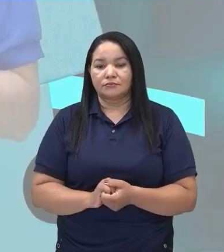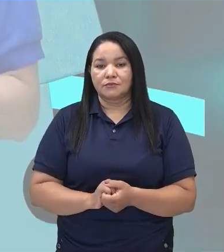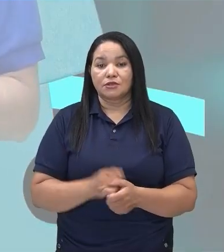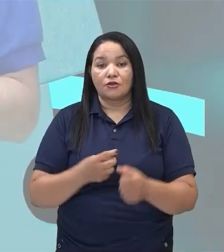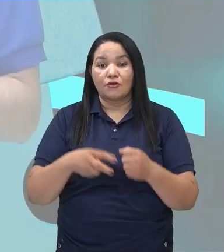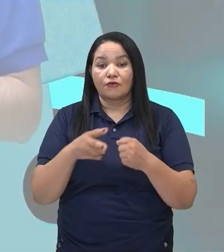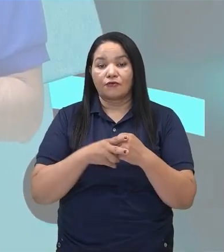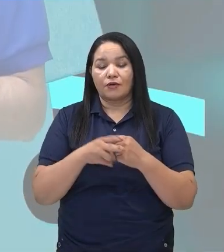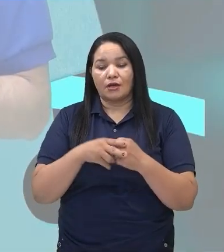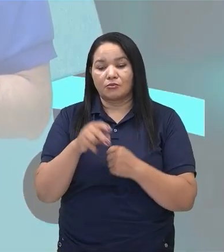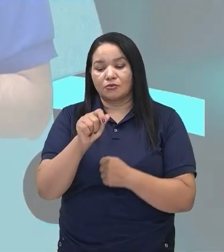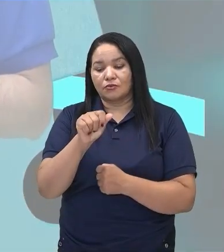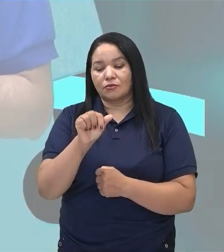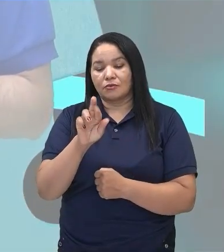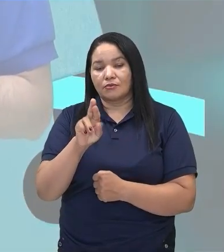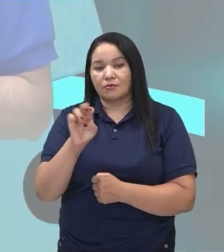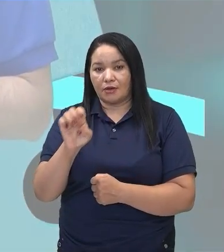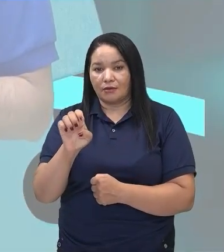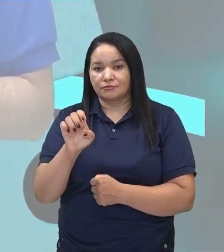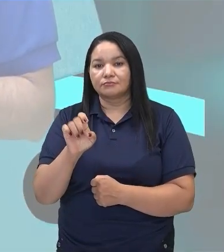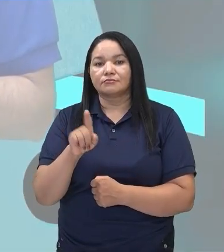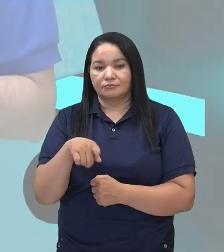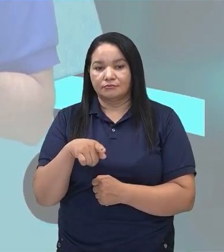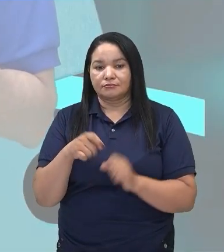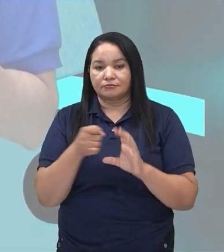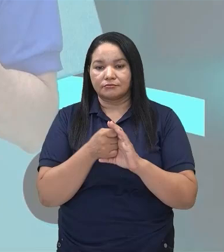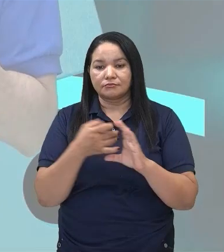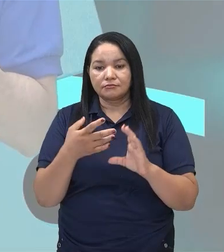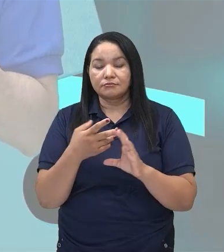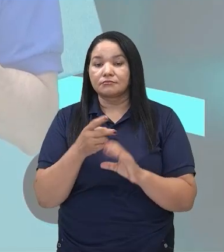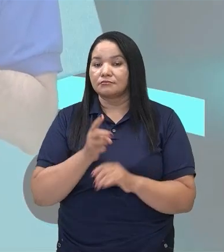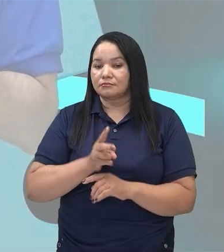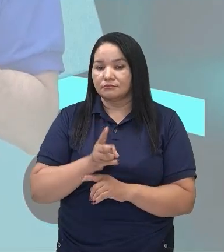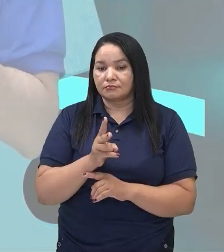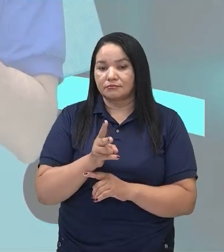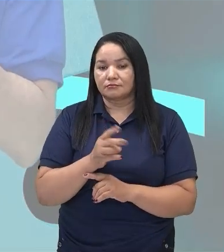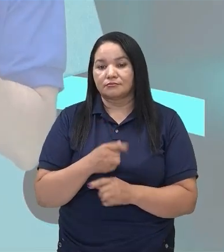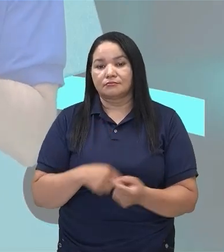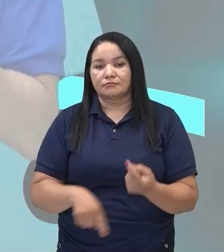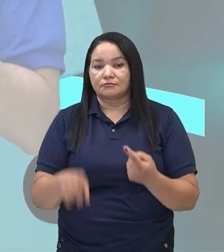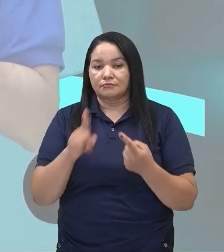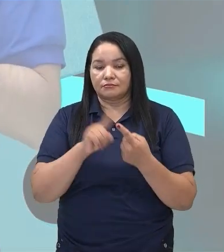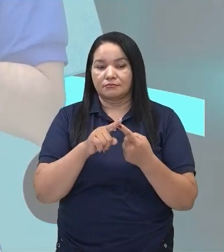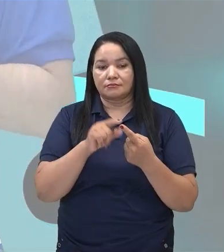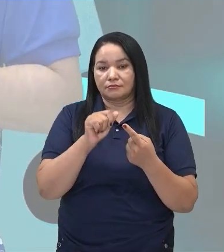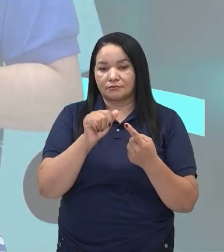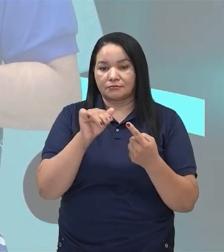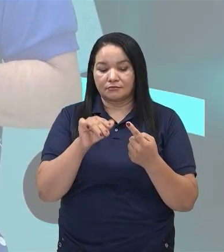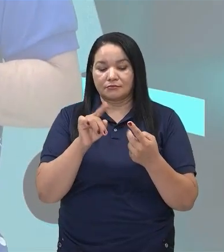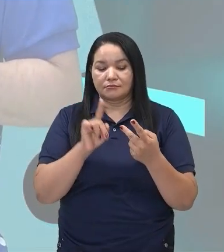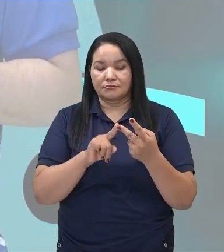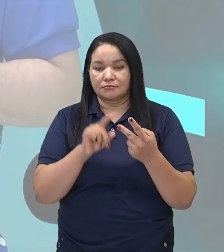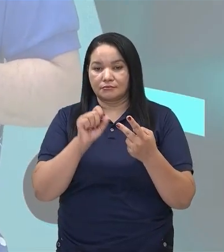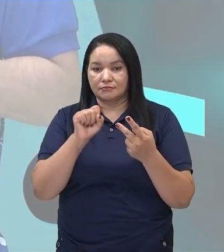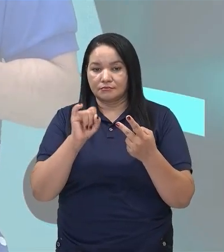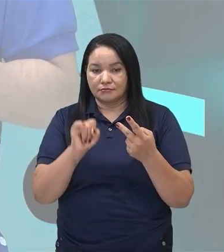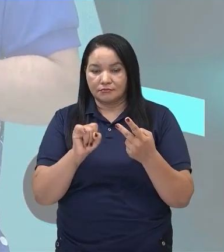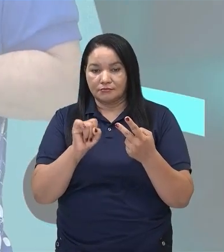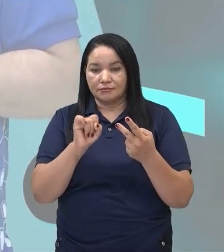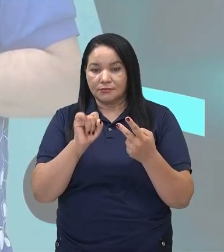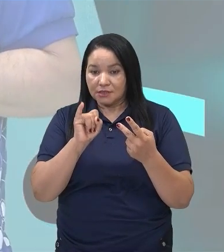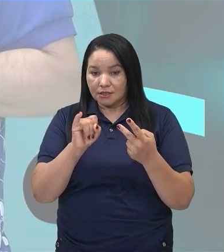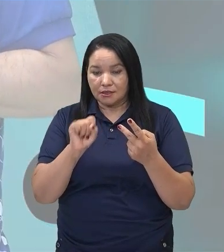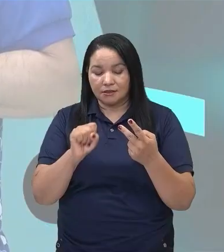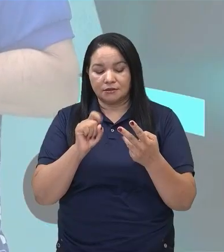É uma característica aí. O verbo to be vai sempre se transformar em am, is ou are. Quando é you,